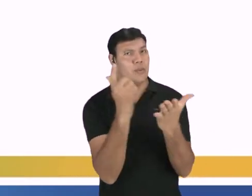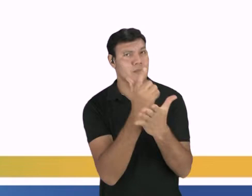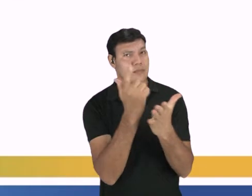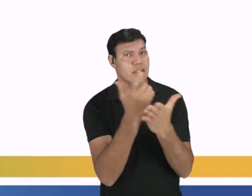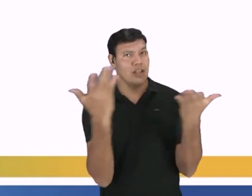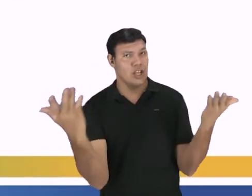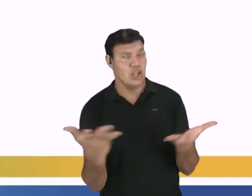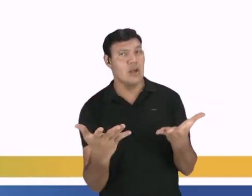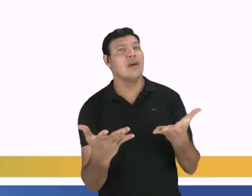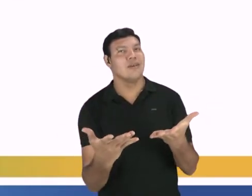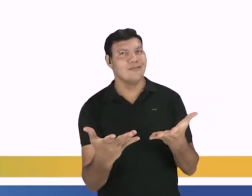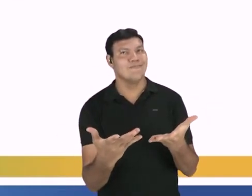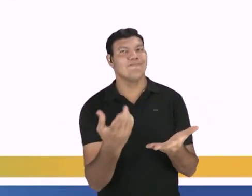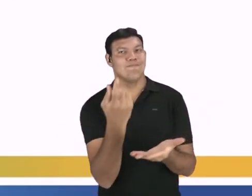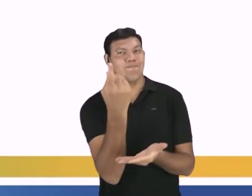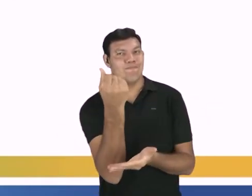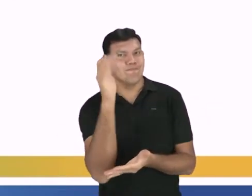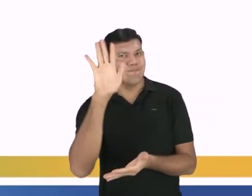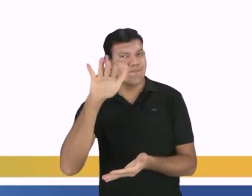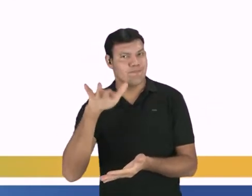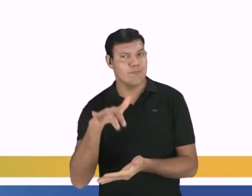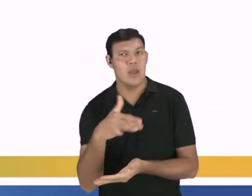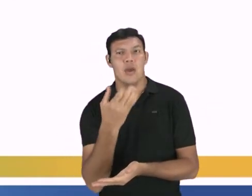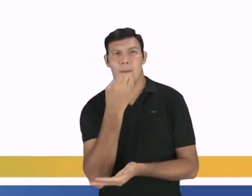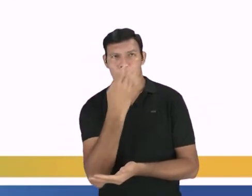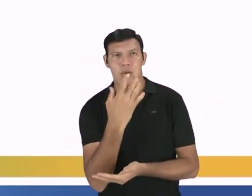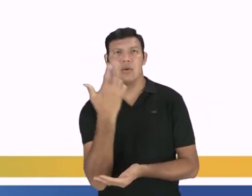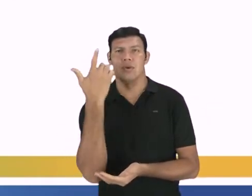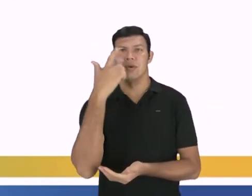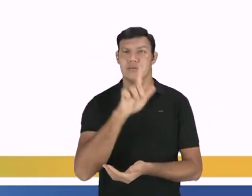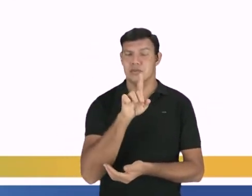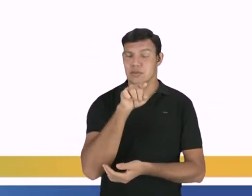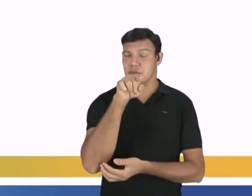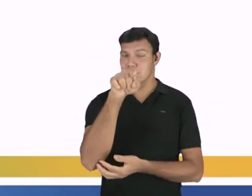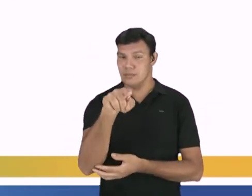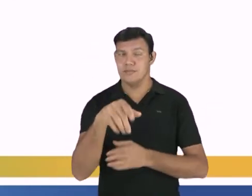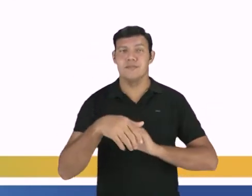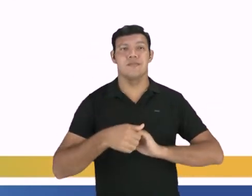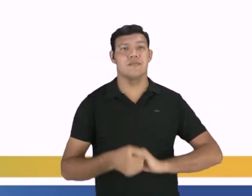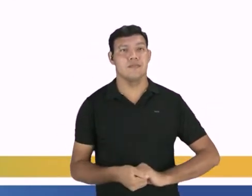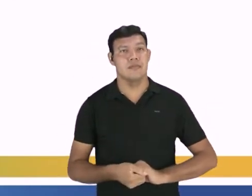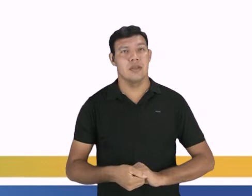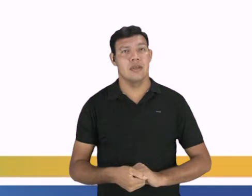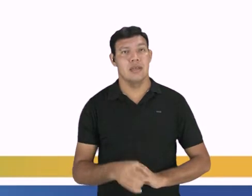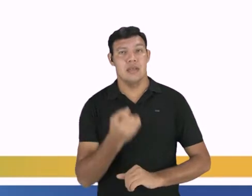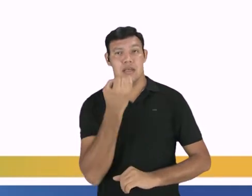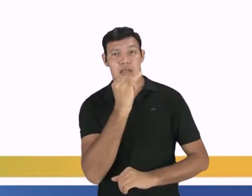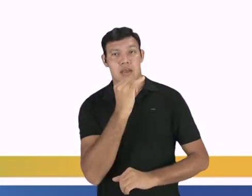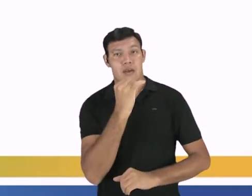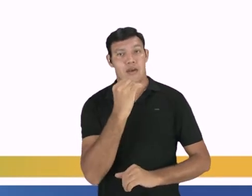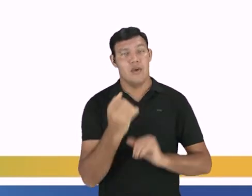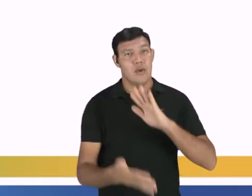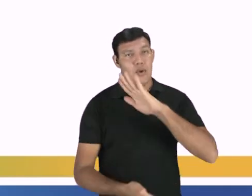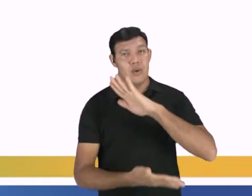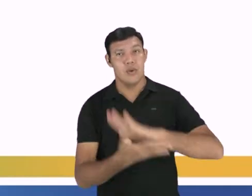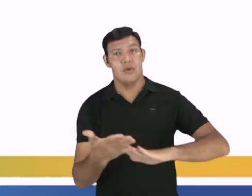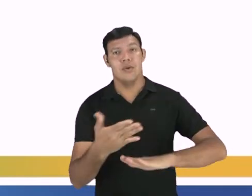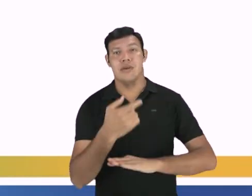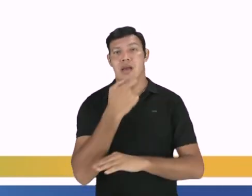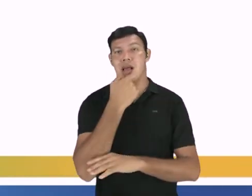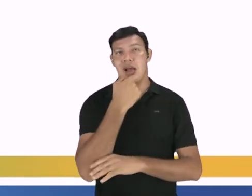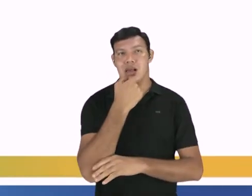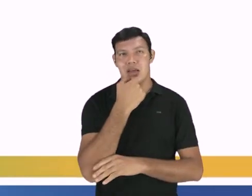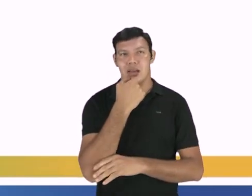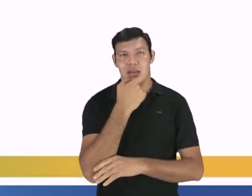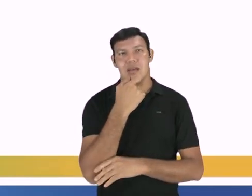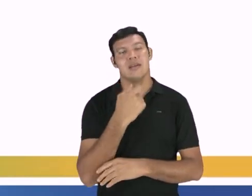você. If I go to London, I can buy an English guidebook. Se eu for a Londres, eu posso comprar um